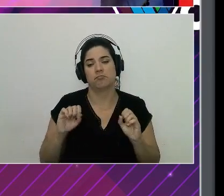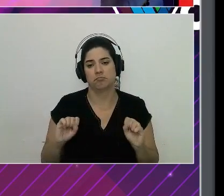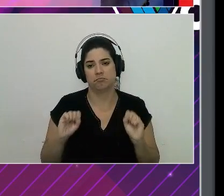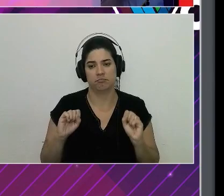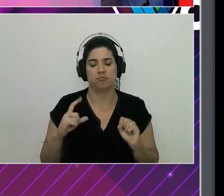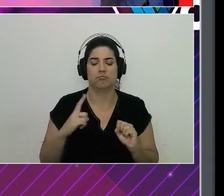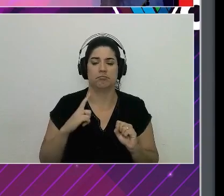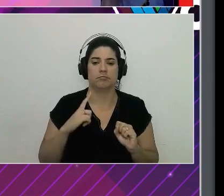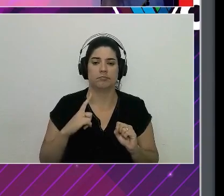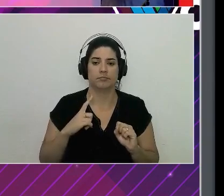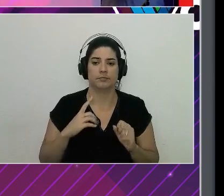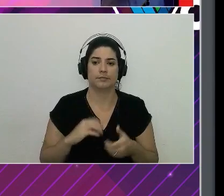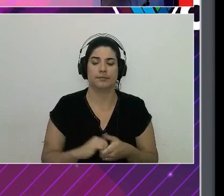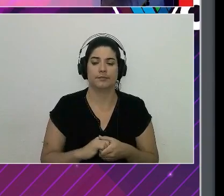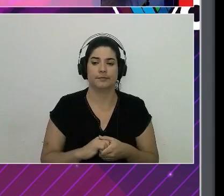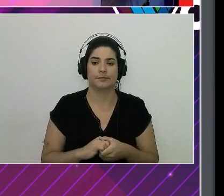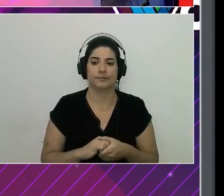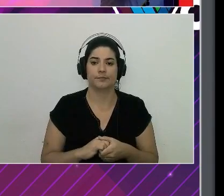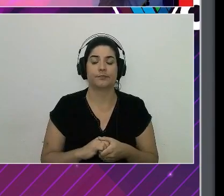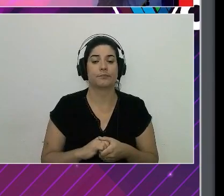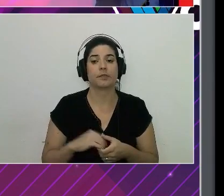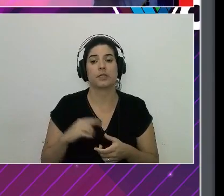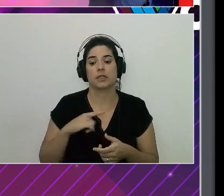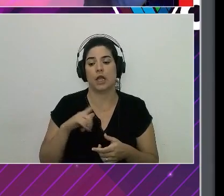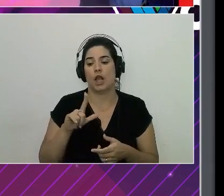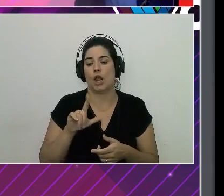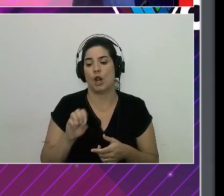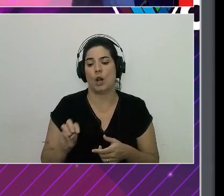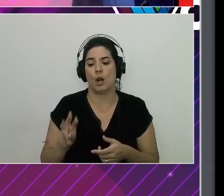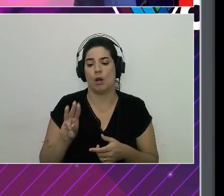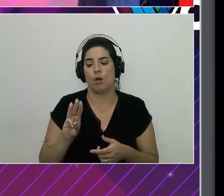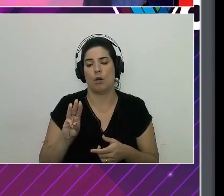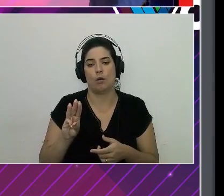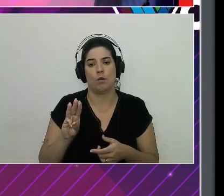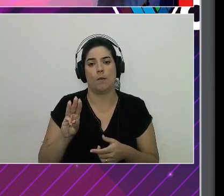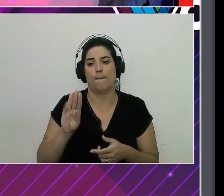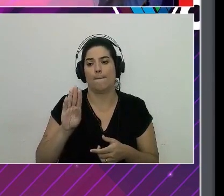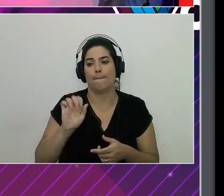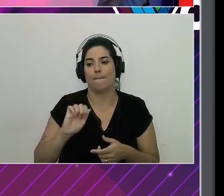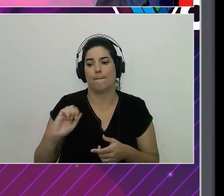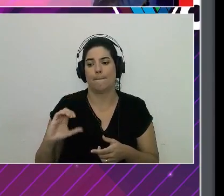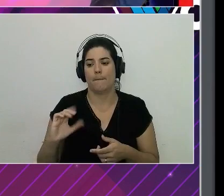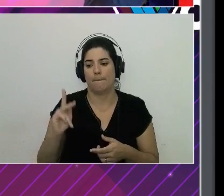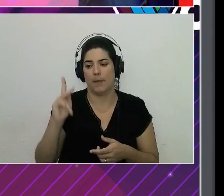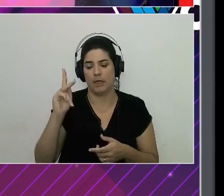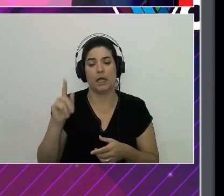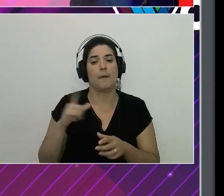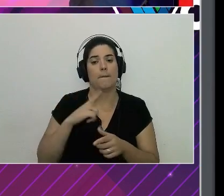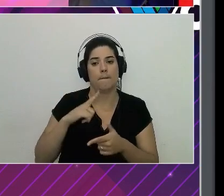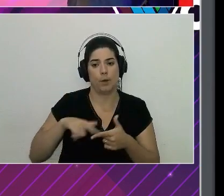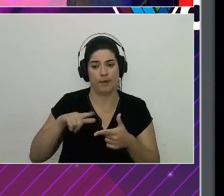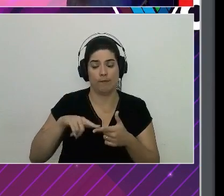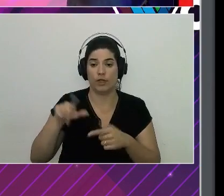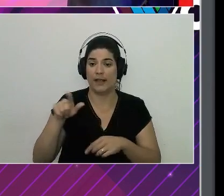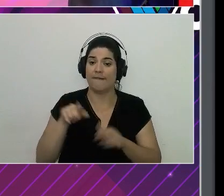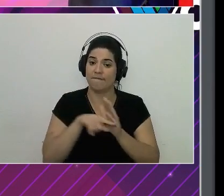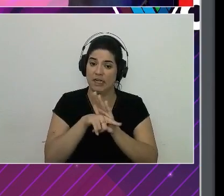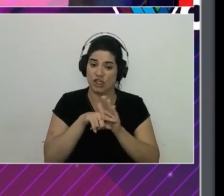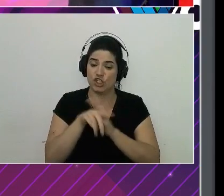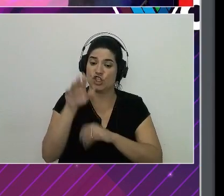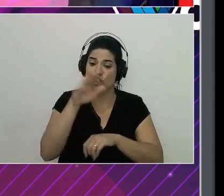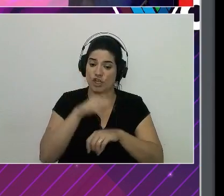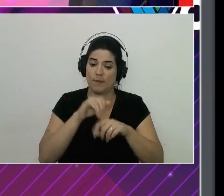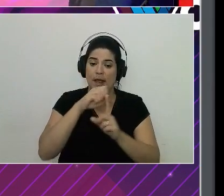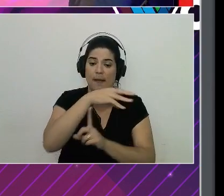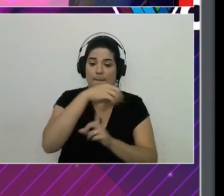E com o rollback distribuído, você vai ter um problema que, tipo assim, se você está verificando, se você está chamando a sua API no tempo 1